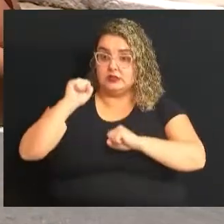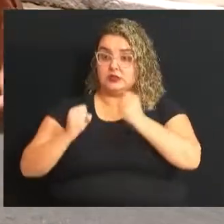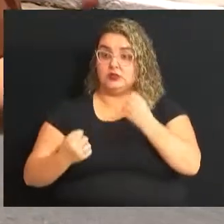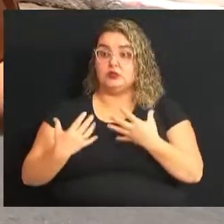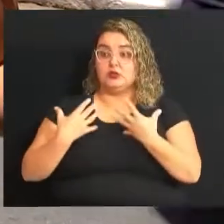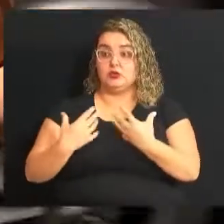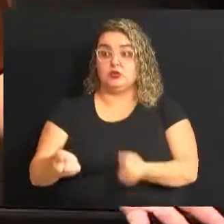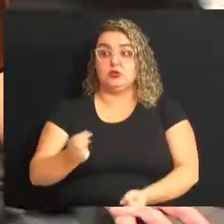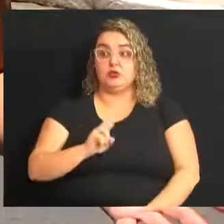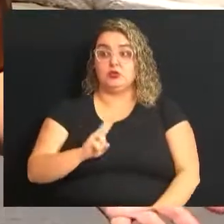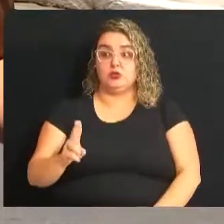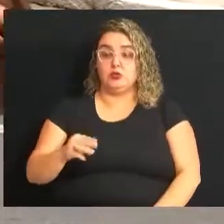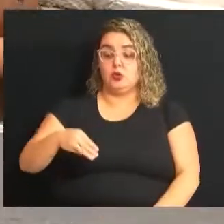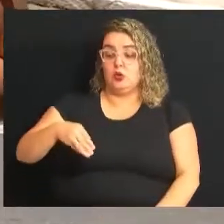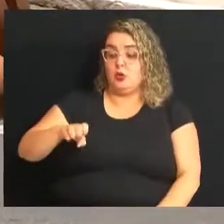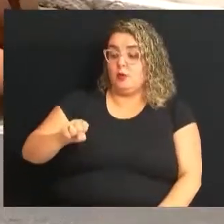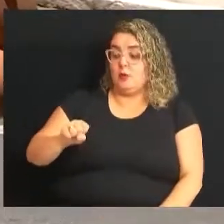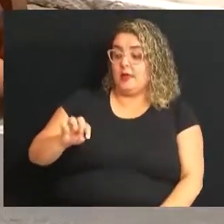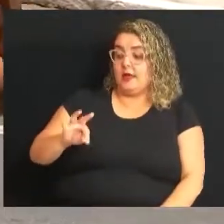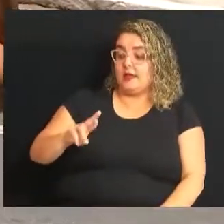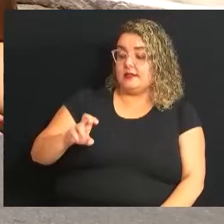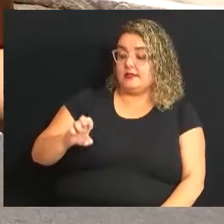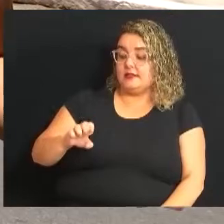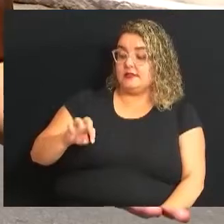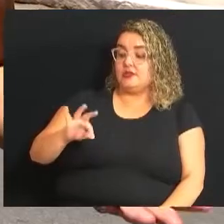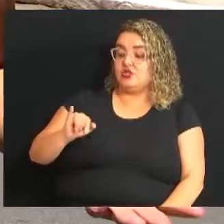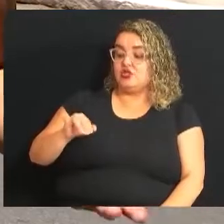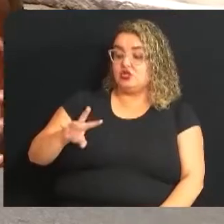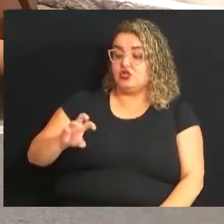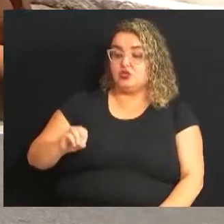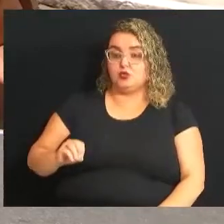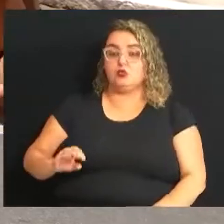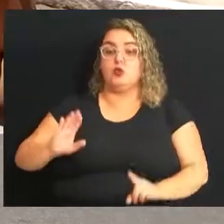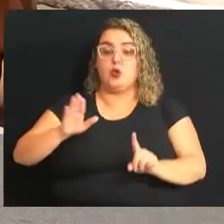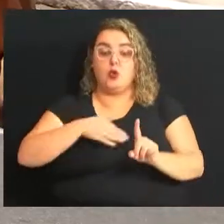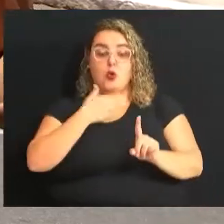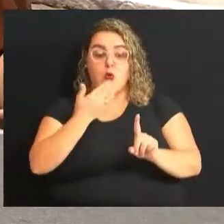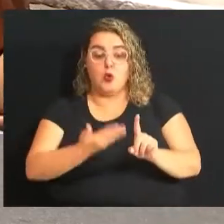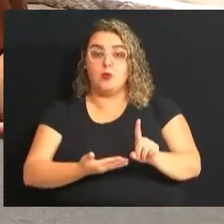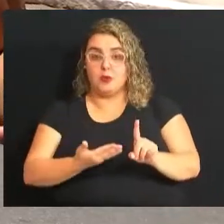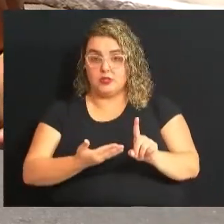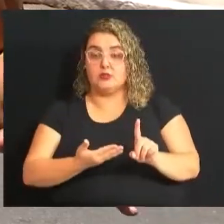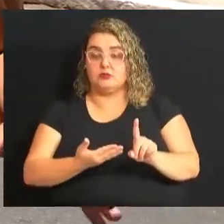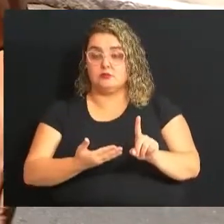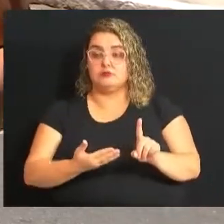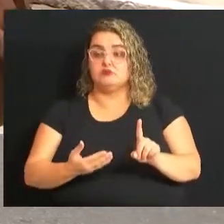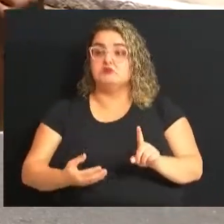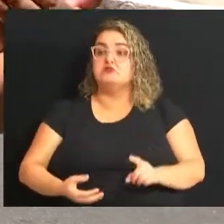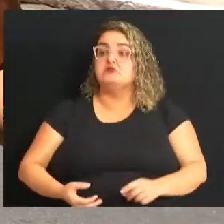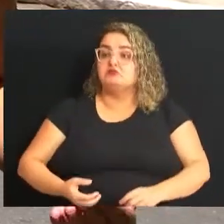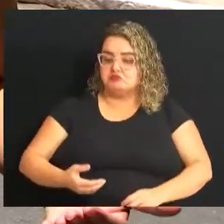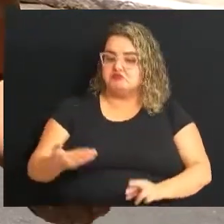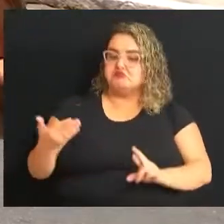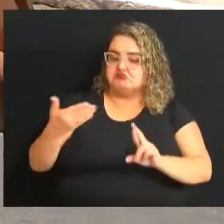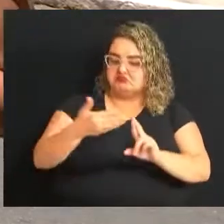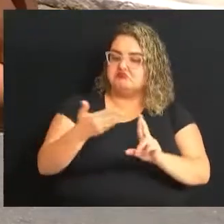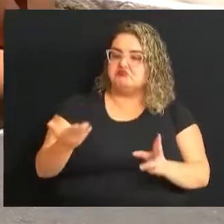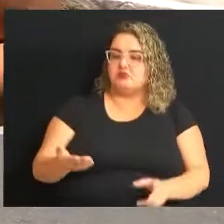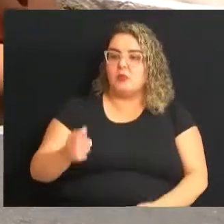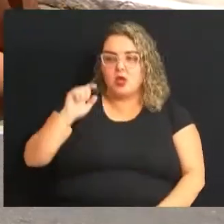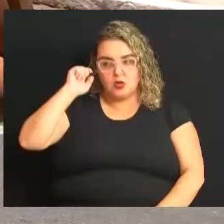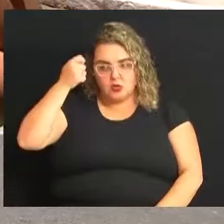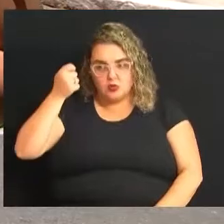nome de Mestre Tito, homenagem a este homem de grande representatividade aos negros